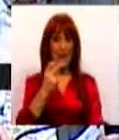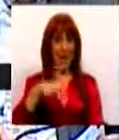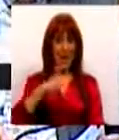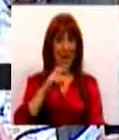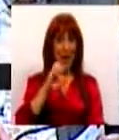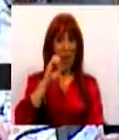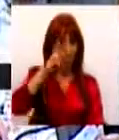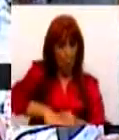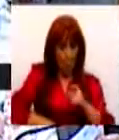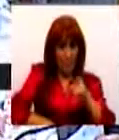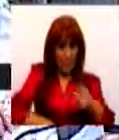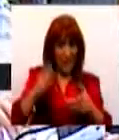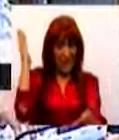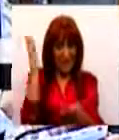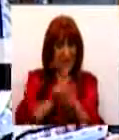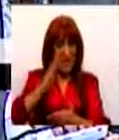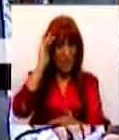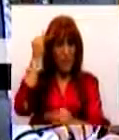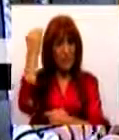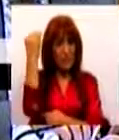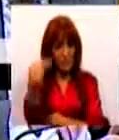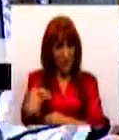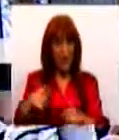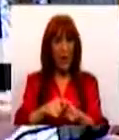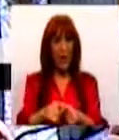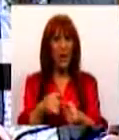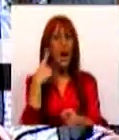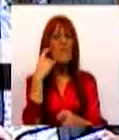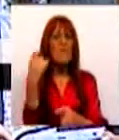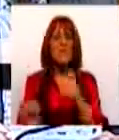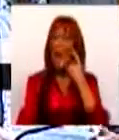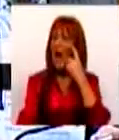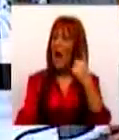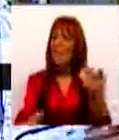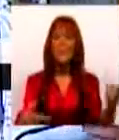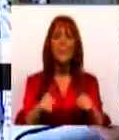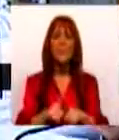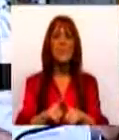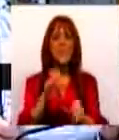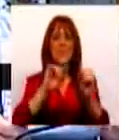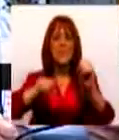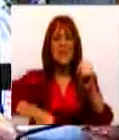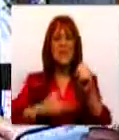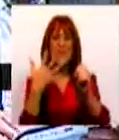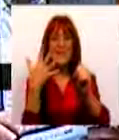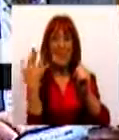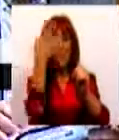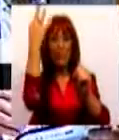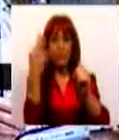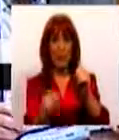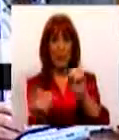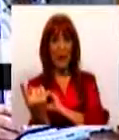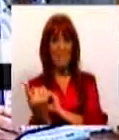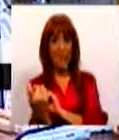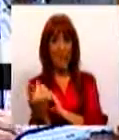A ANACOM está desde fevereiro a verificar os 0,5% que